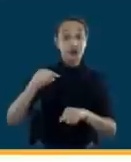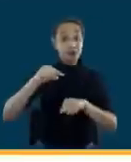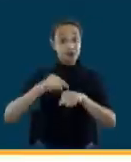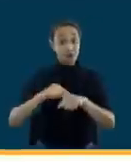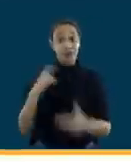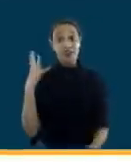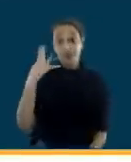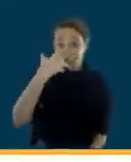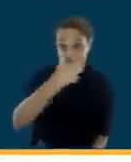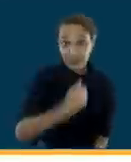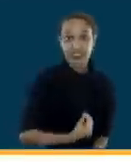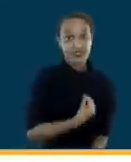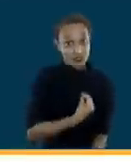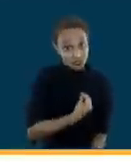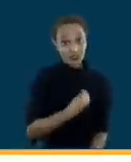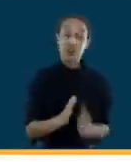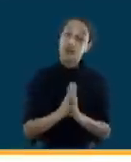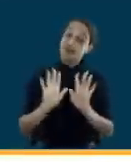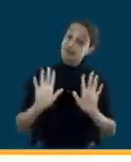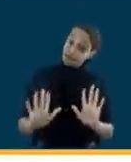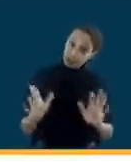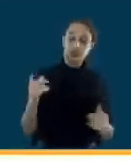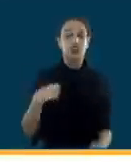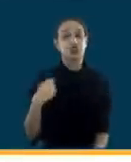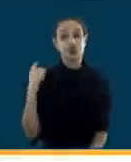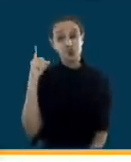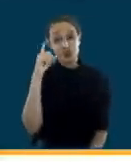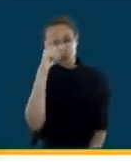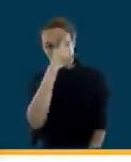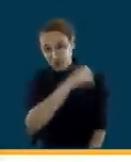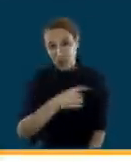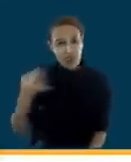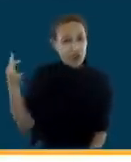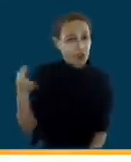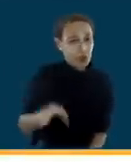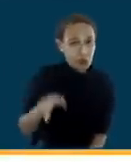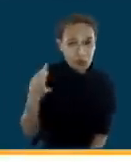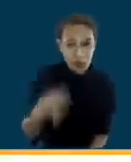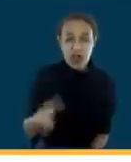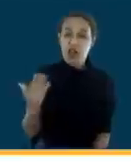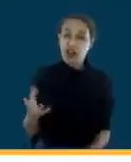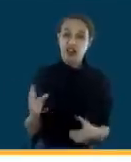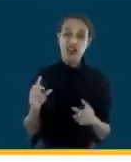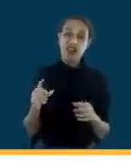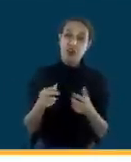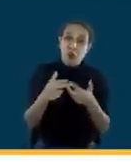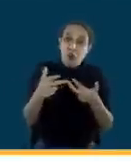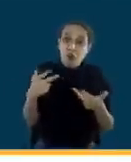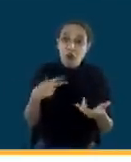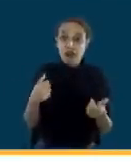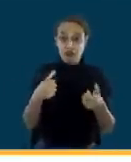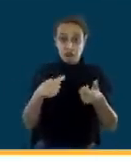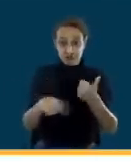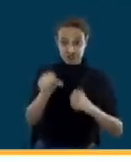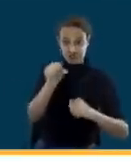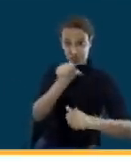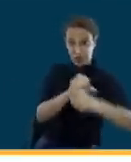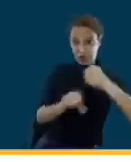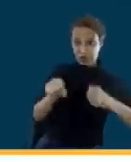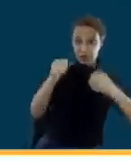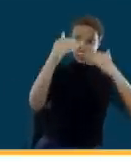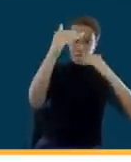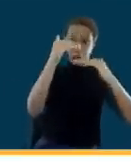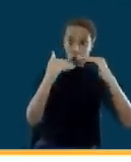estamos vivendo, apesar de tantas dores, de tantos desafios, de tantos retrocessos, mas também um momento, como disse Santini,